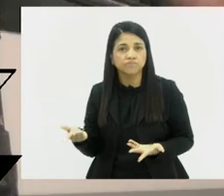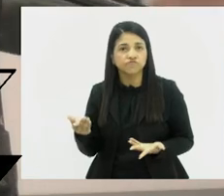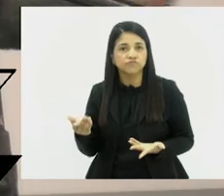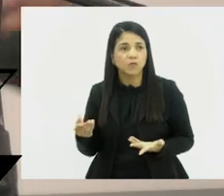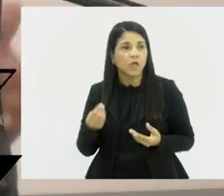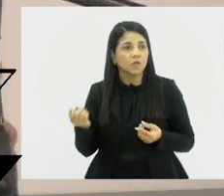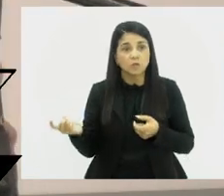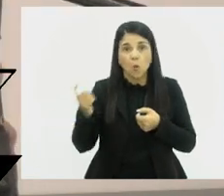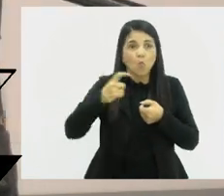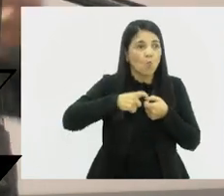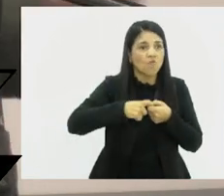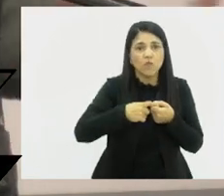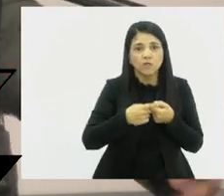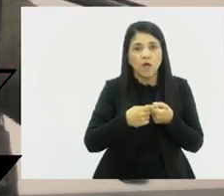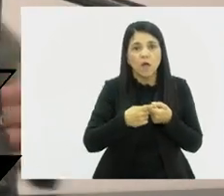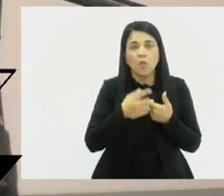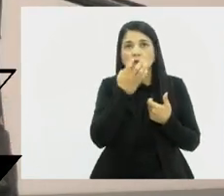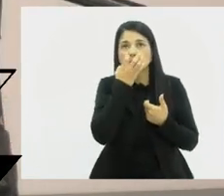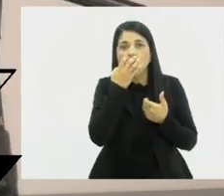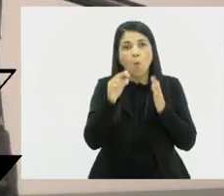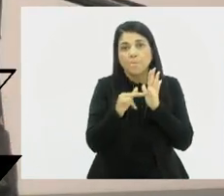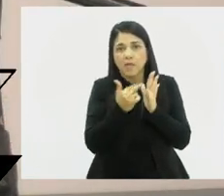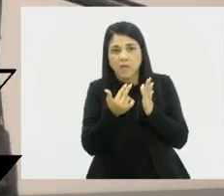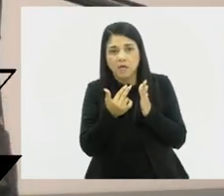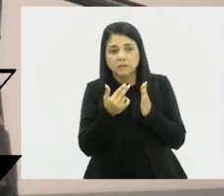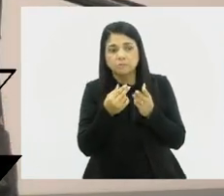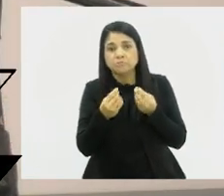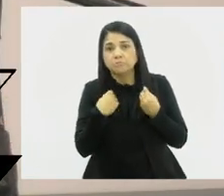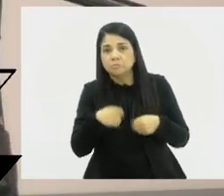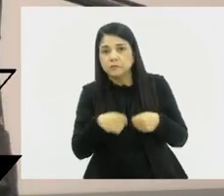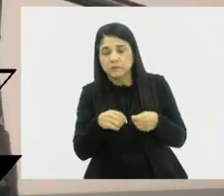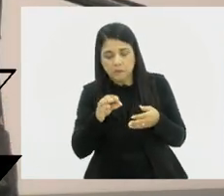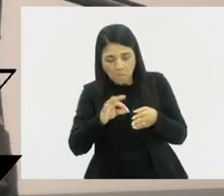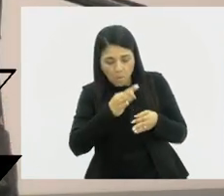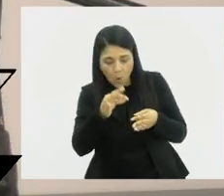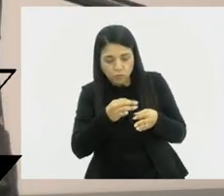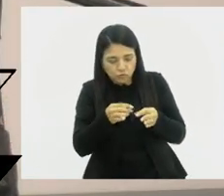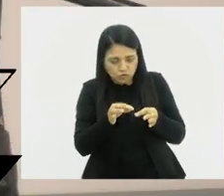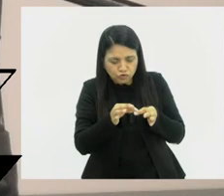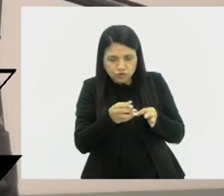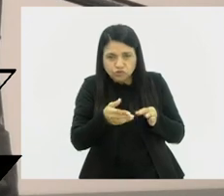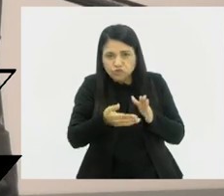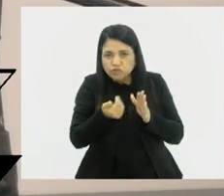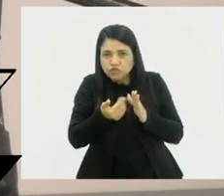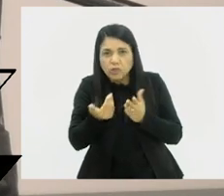retirar o ponto do animal. E aí o animal sofre, a pessoa às vezes não tem